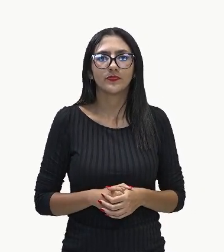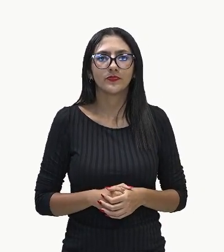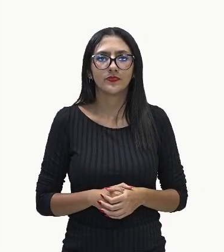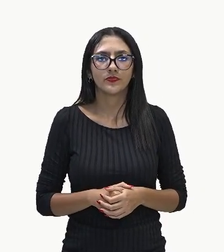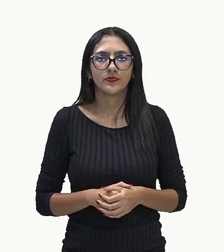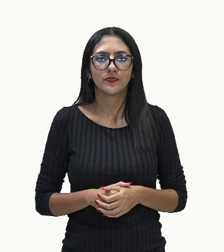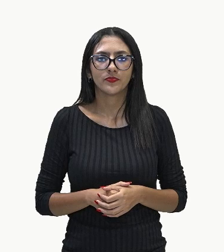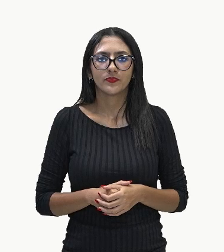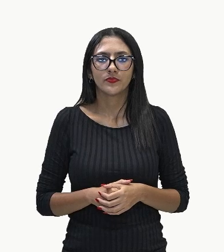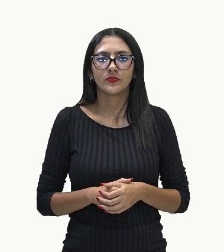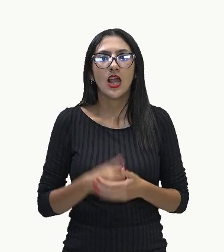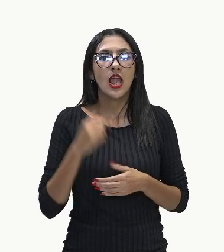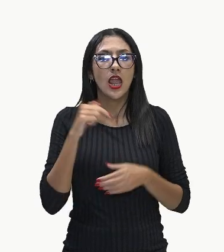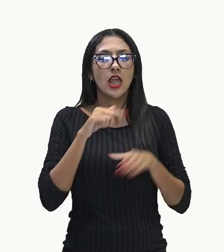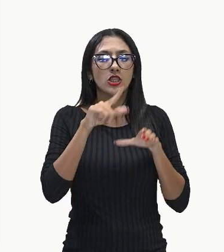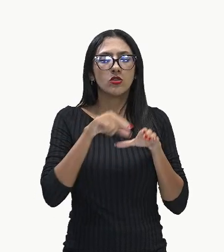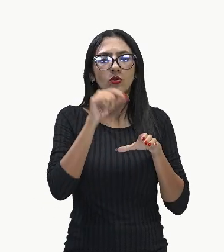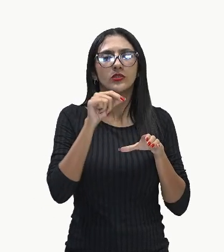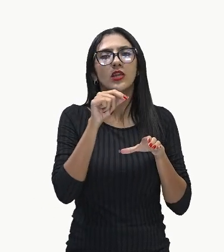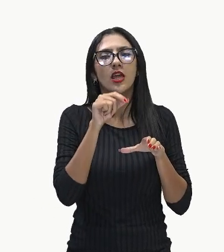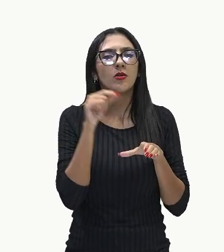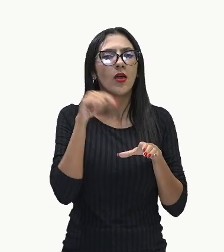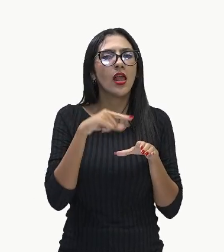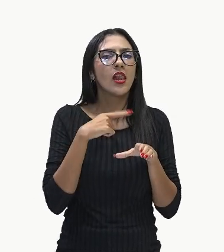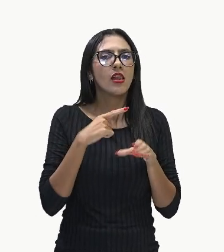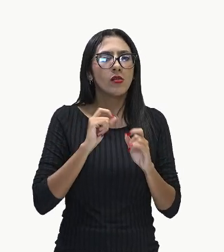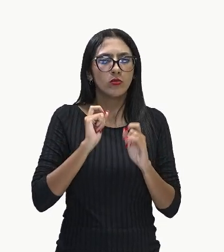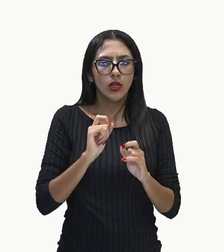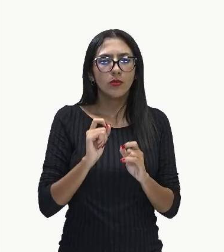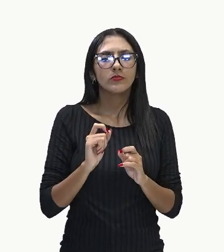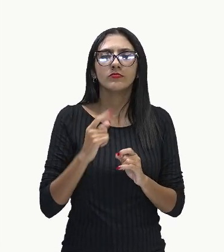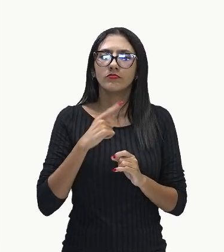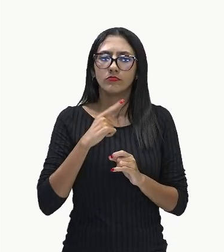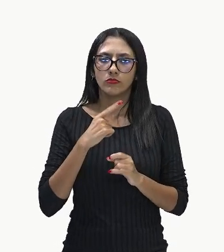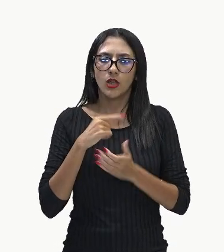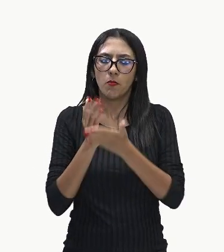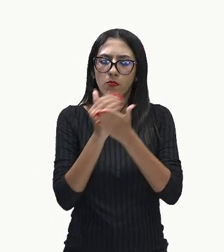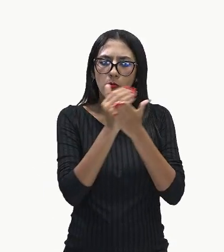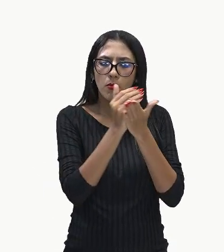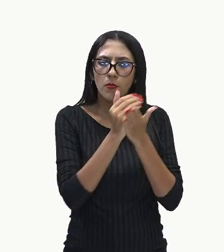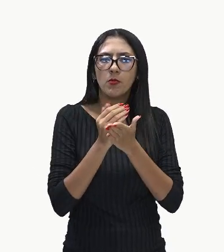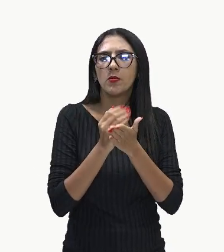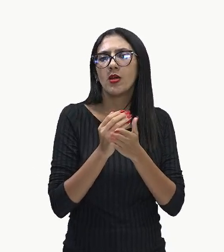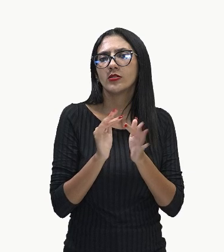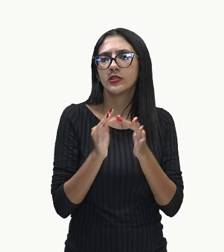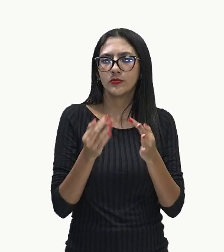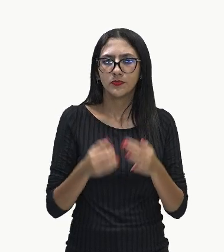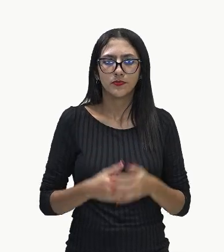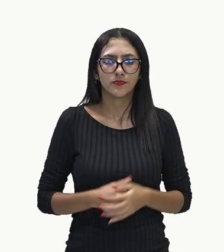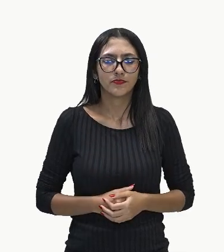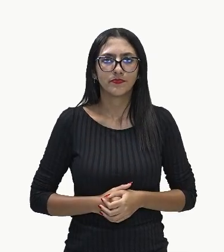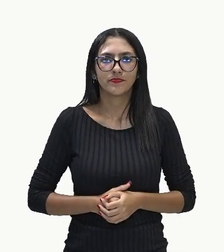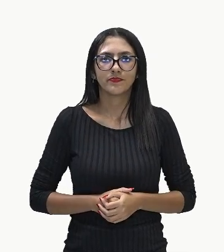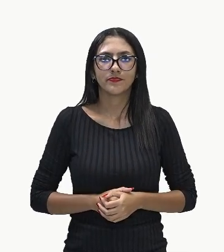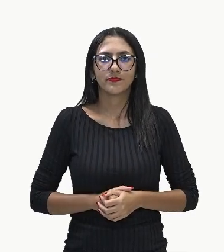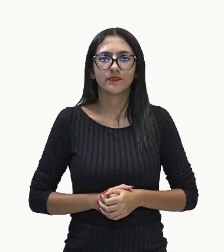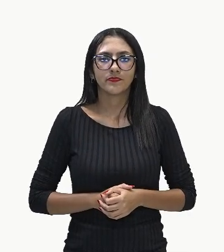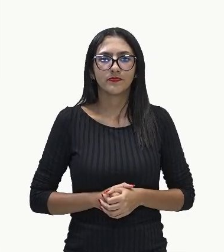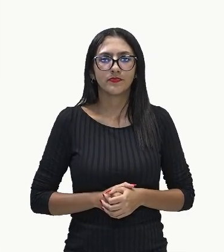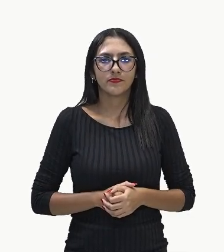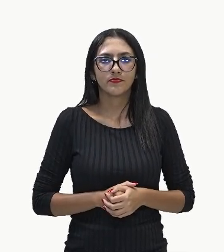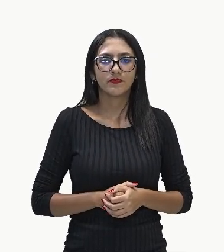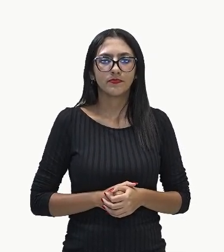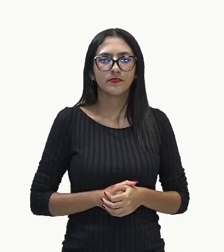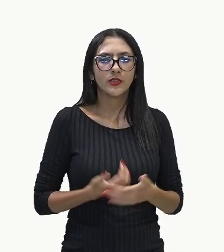Ok? E esse sorteio vai ser exatamente o que vai gerar a minha amostra. Então, deu